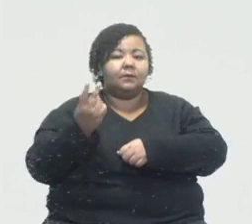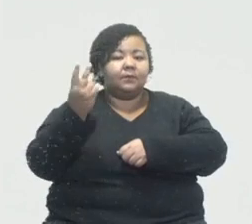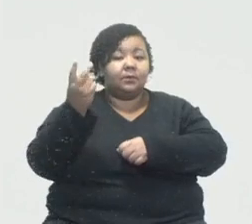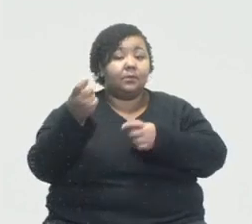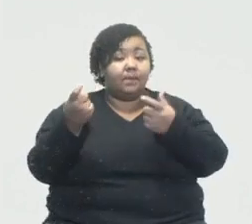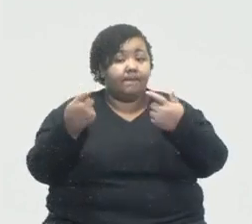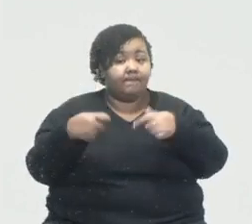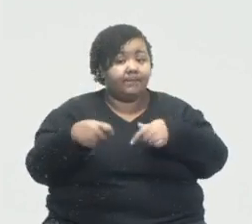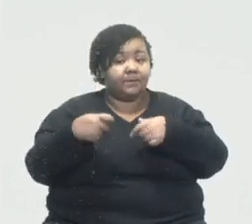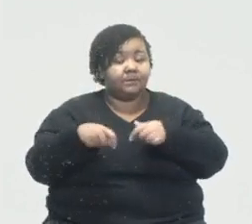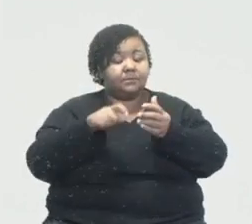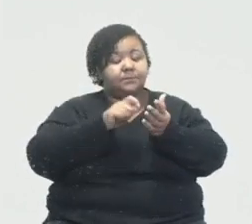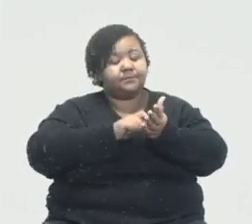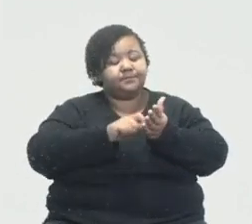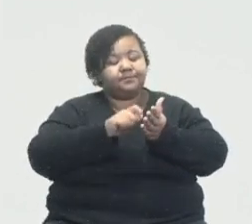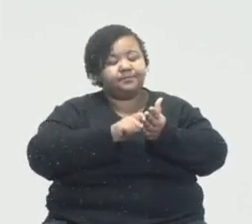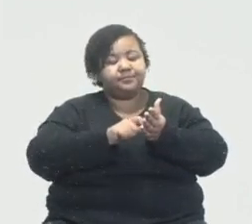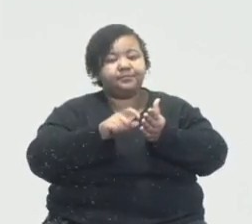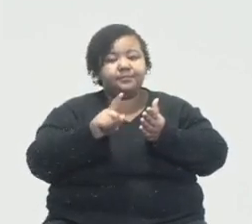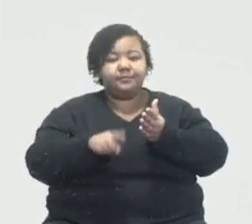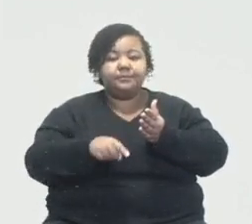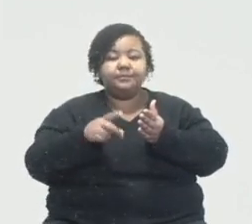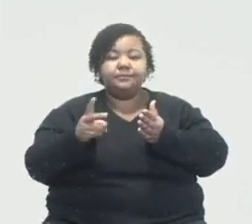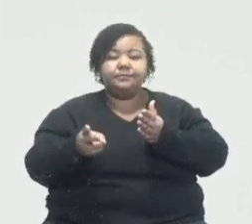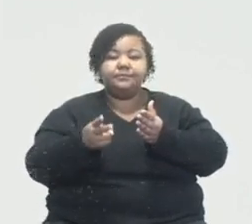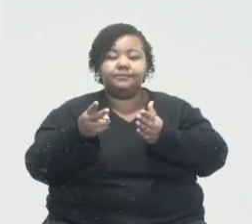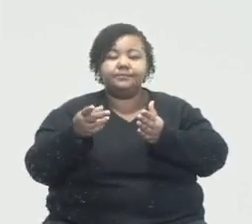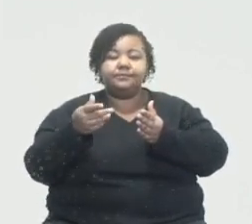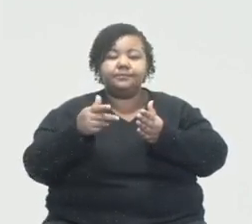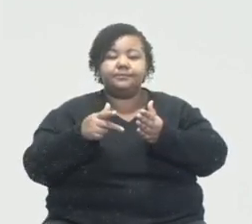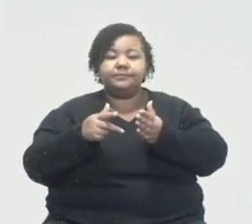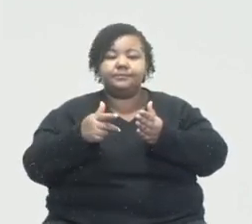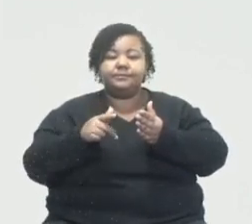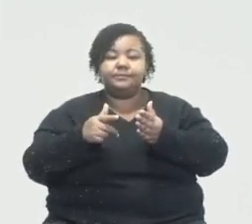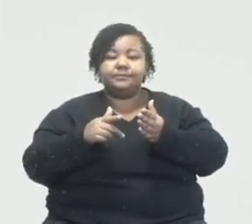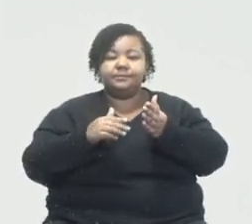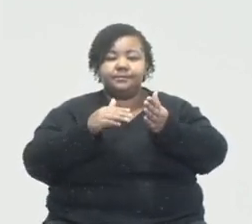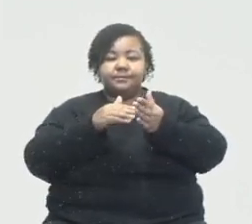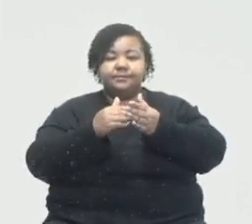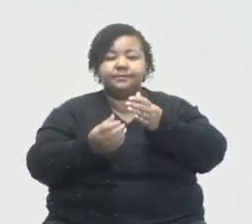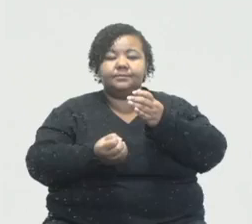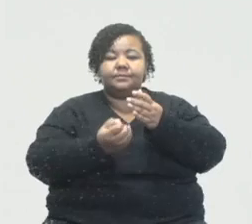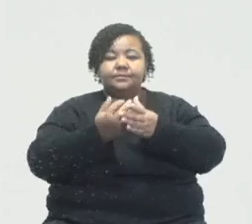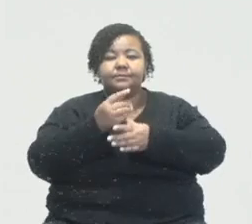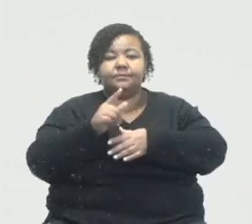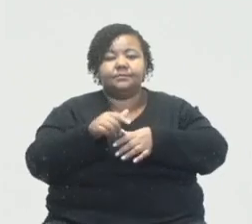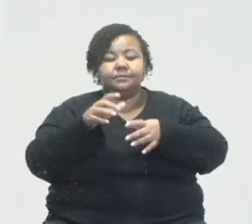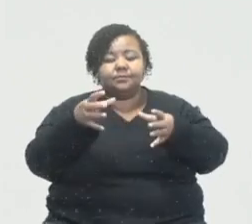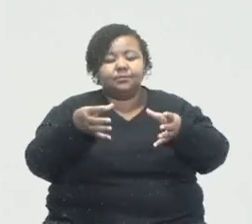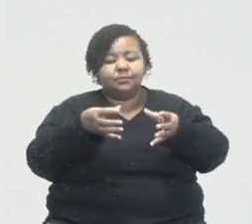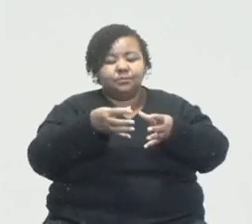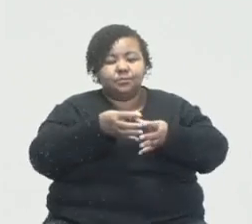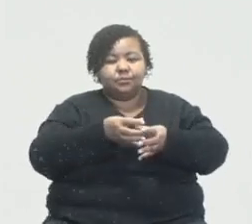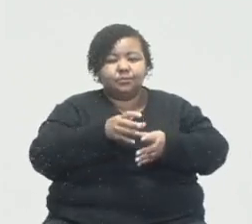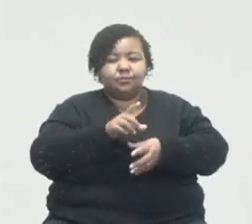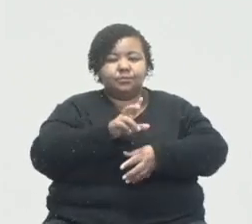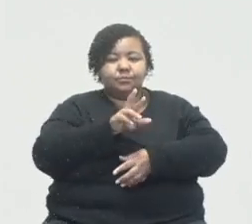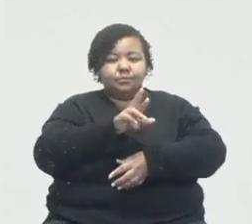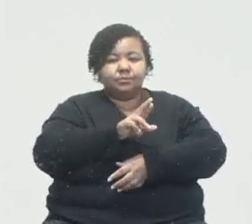escrever ele como para ser finitamente gerado. Então, nós temos que um conjunto do R3 é